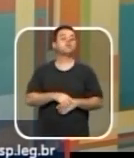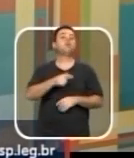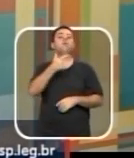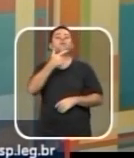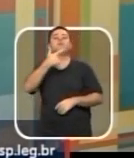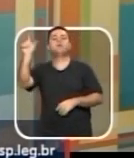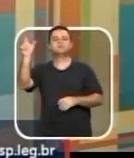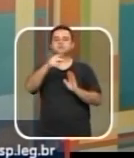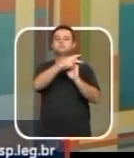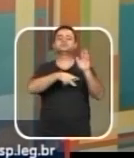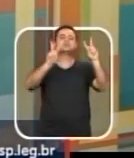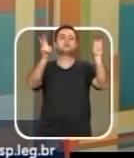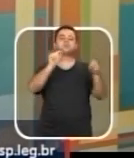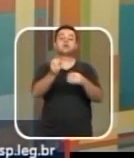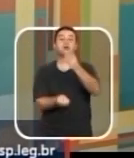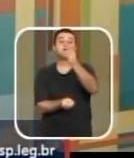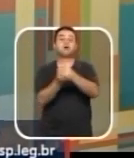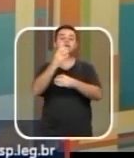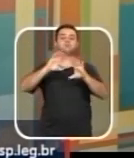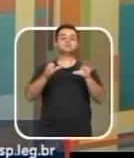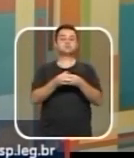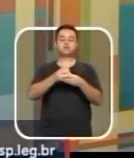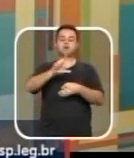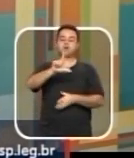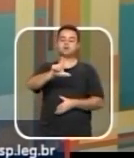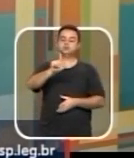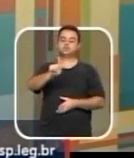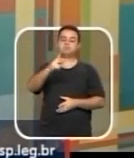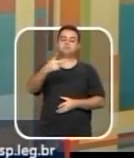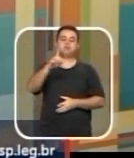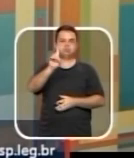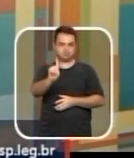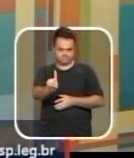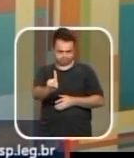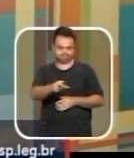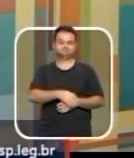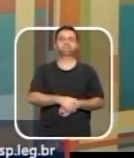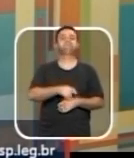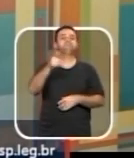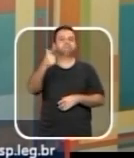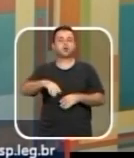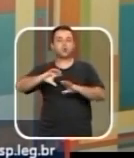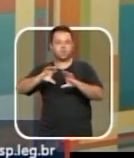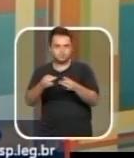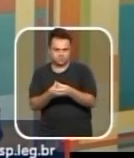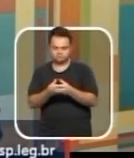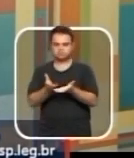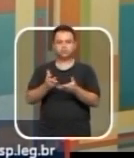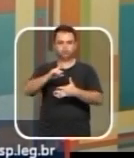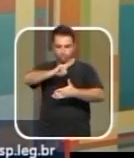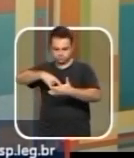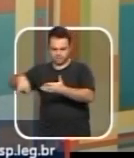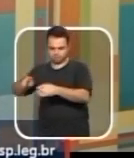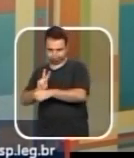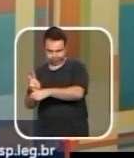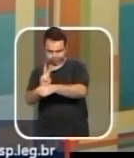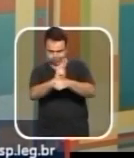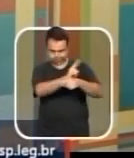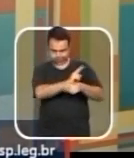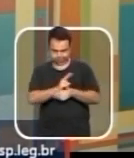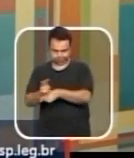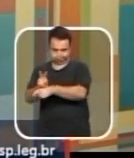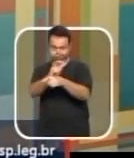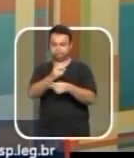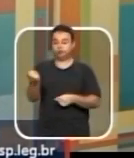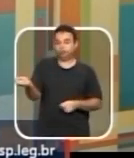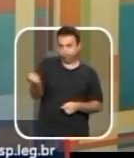Pessoais no âmbito da Câmara Municipal. E o último reestrutura a Comissão de Gestores de Contratos, extingue a Comissão de